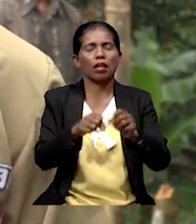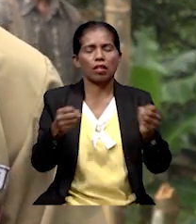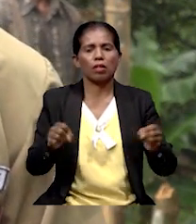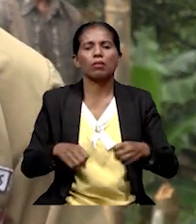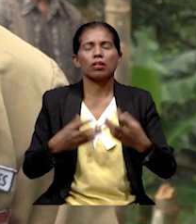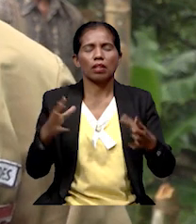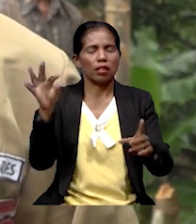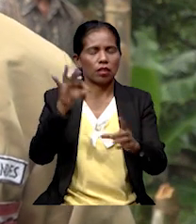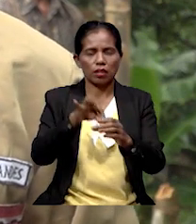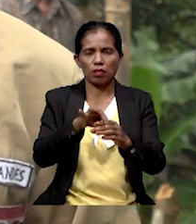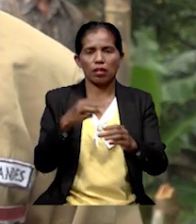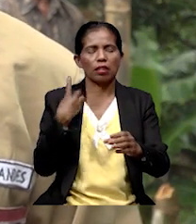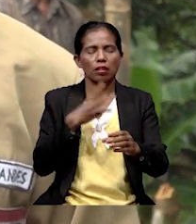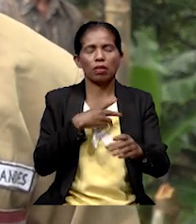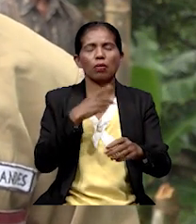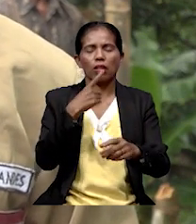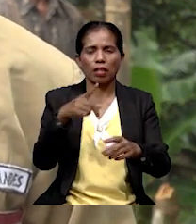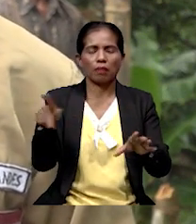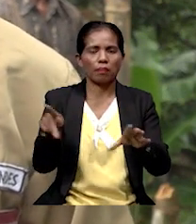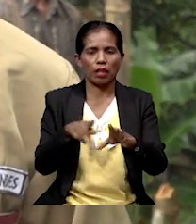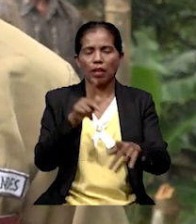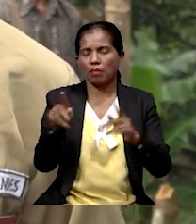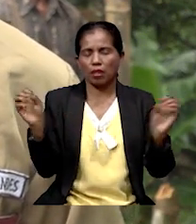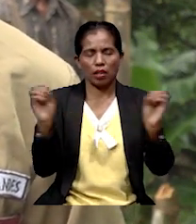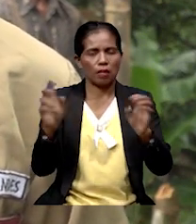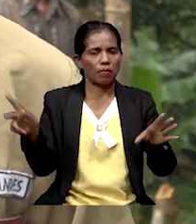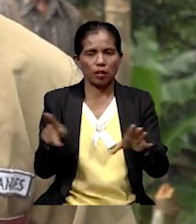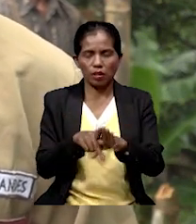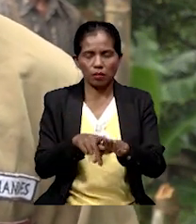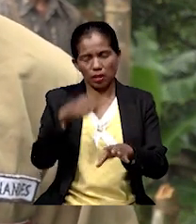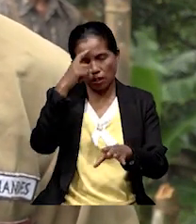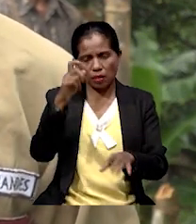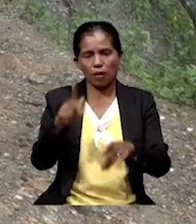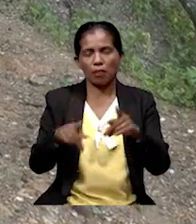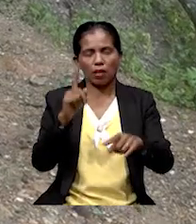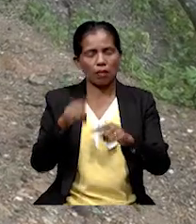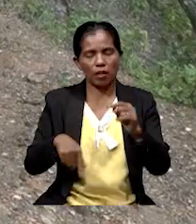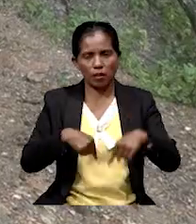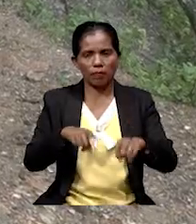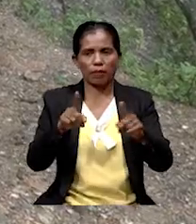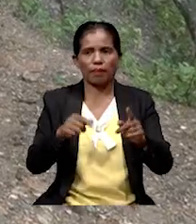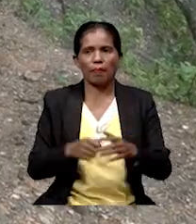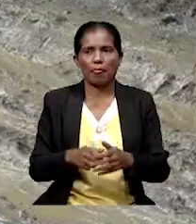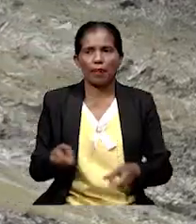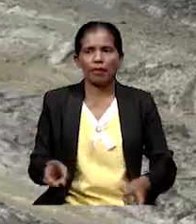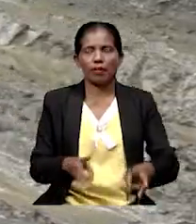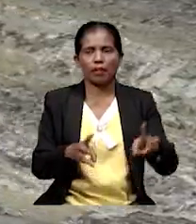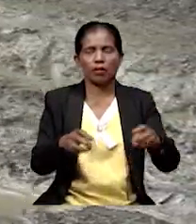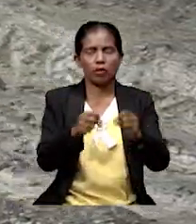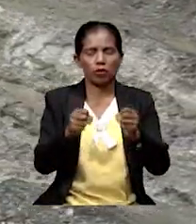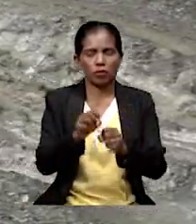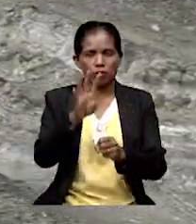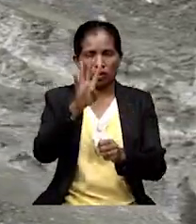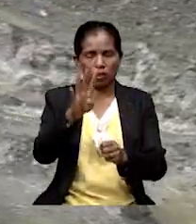ilisa una ita kulia kona ba tasa participação se la bela tamba comunidade se la bela ba Estrane cobre suku hat ia